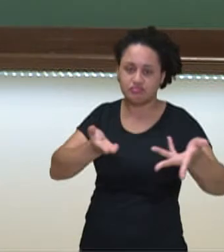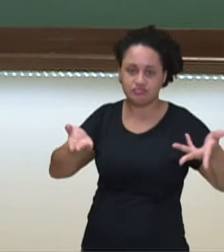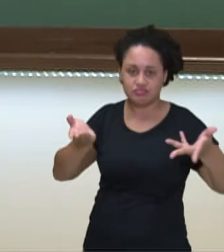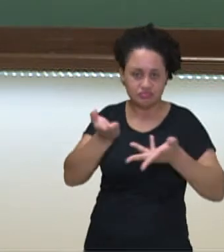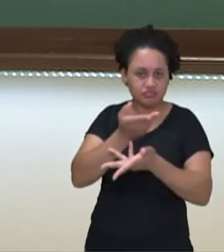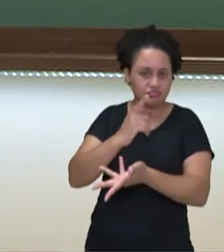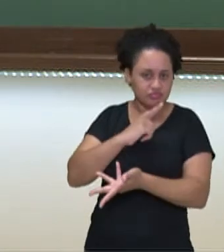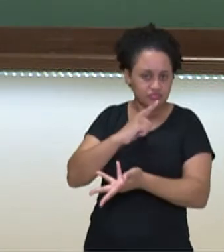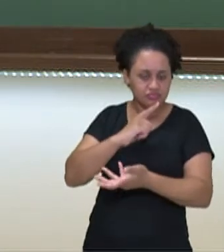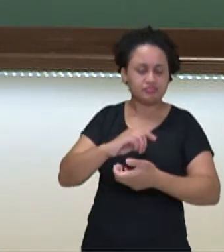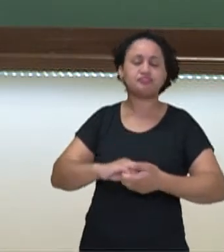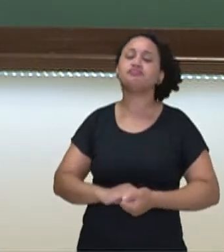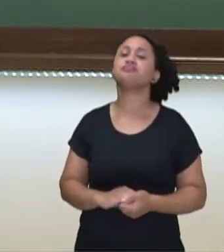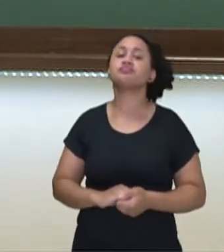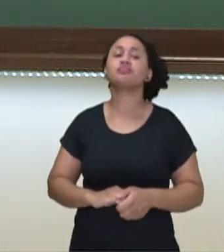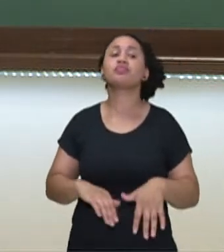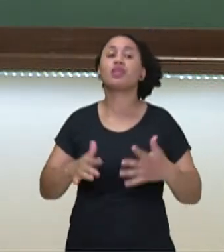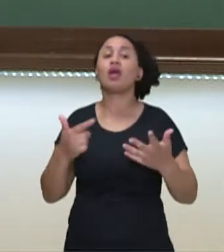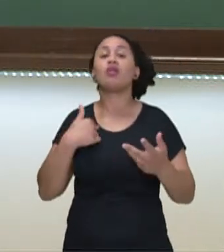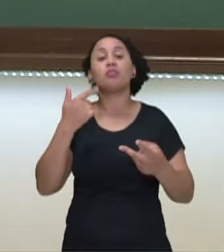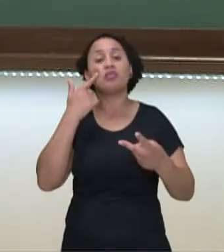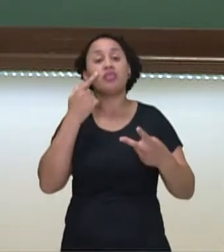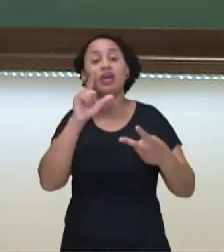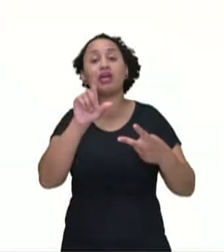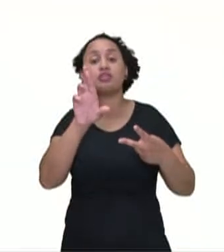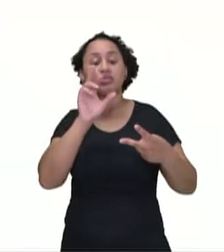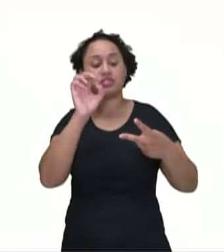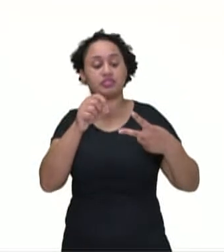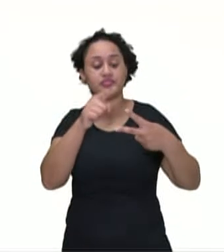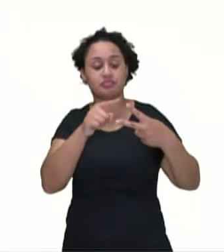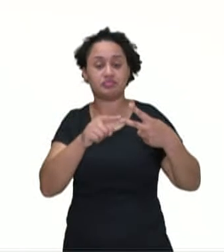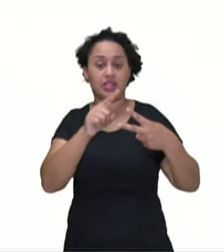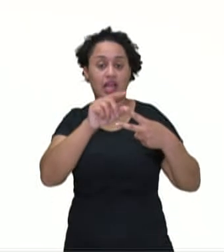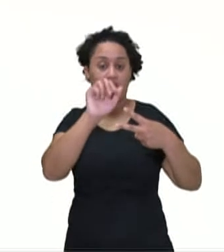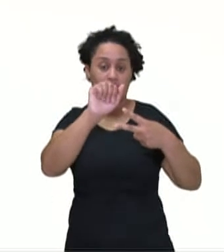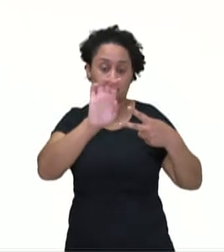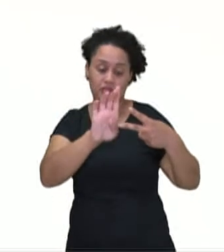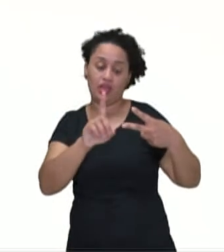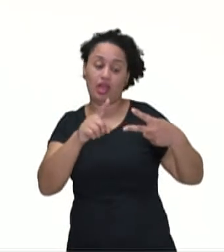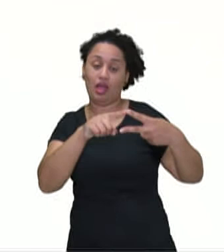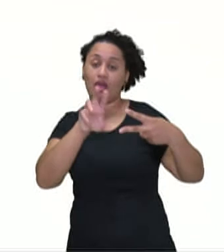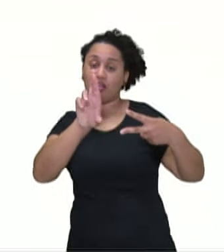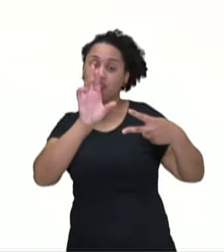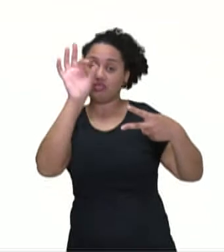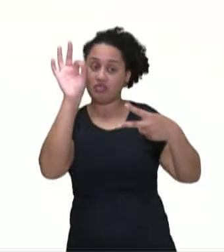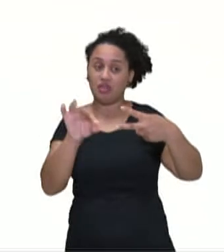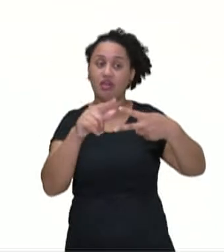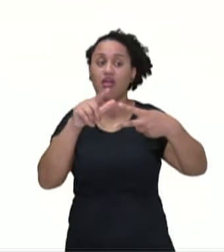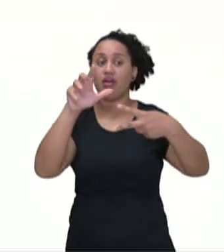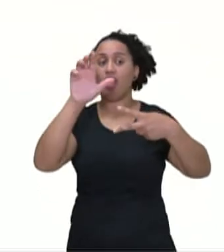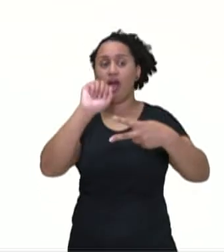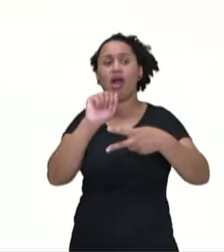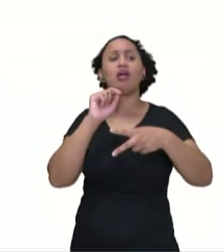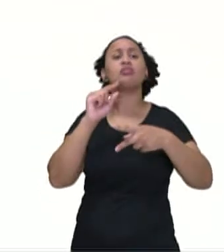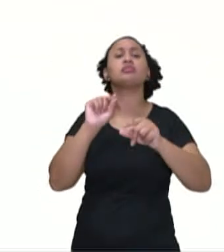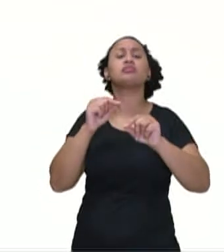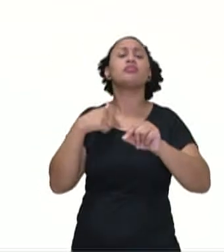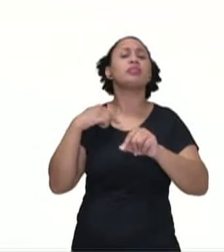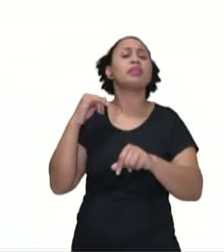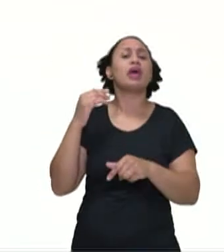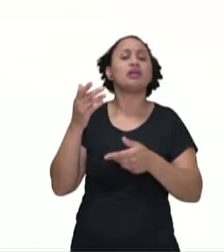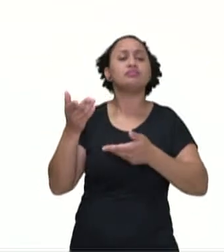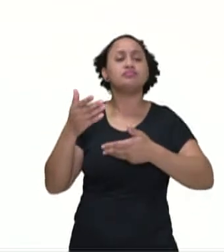sociabilidade? Então, vejam aqui a resposta correta, tá? Que a resposta correta é a resposta A, que diz o seguinte: